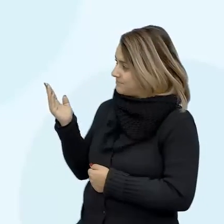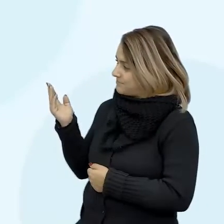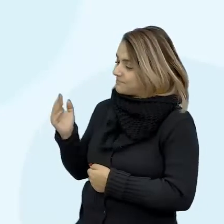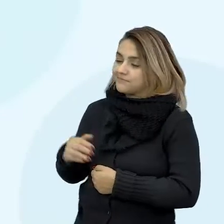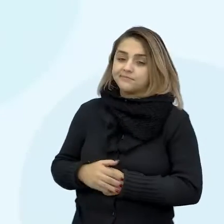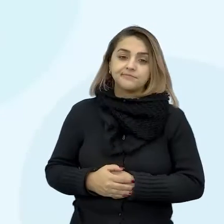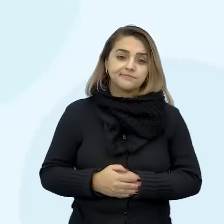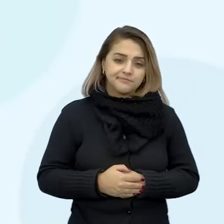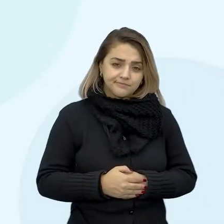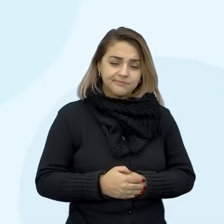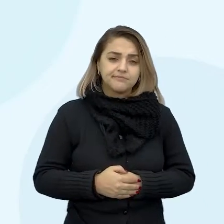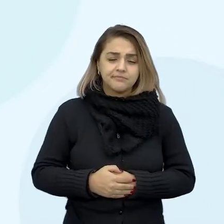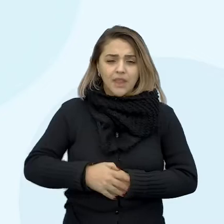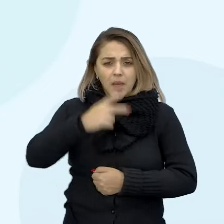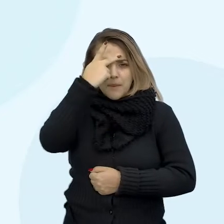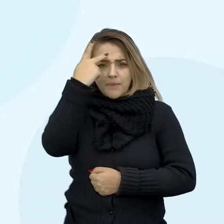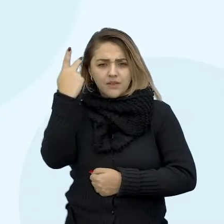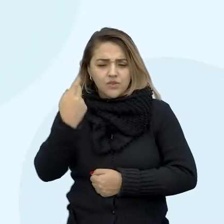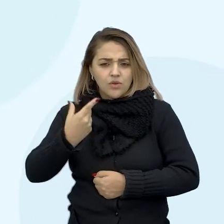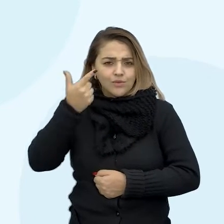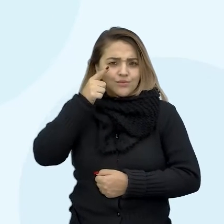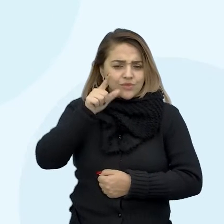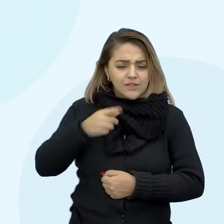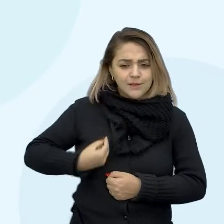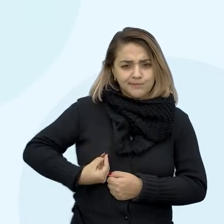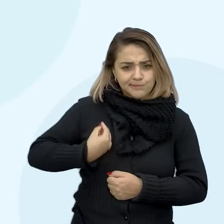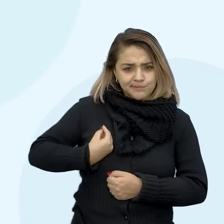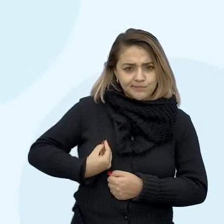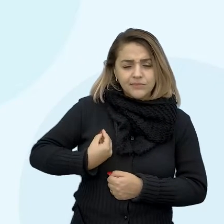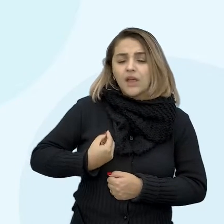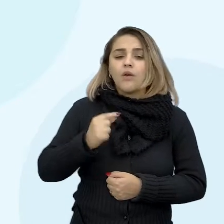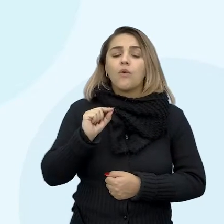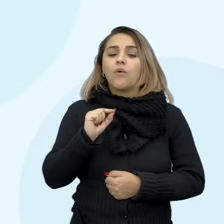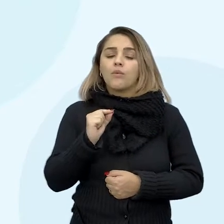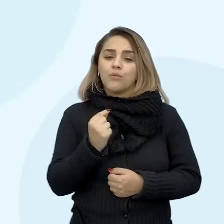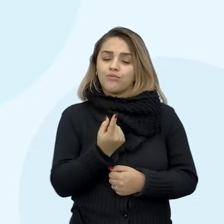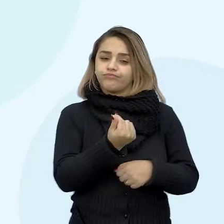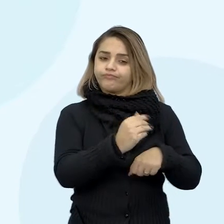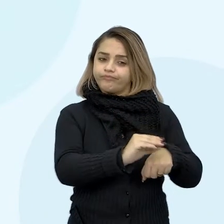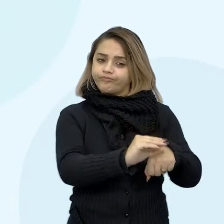elas sobrevivem de verbas públicas,